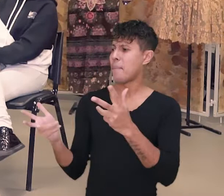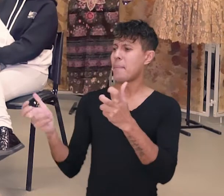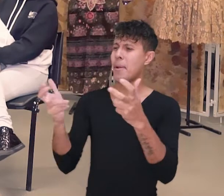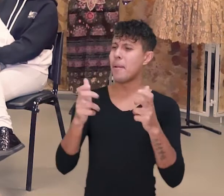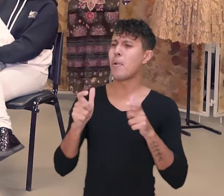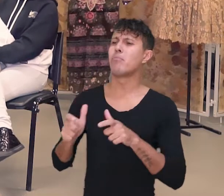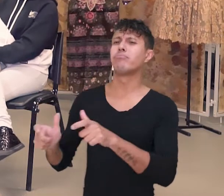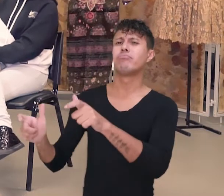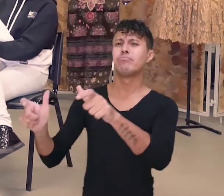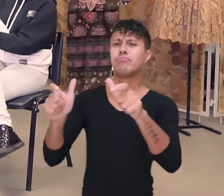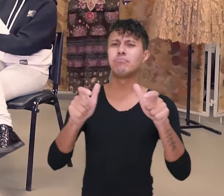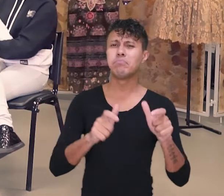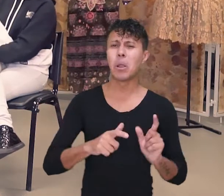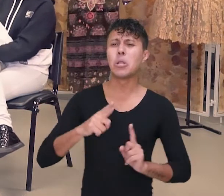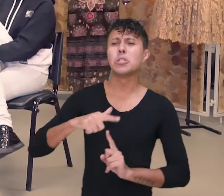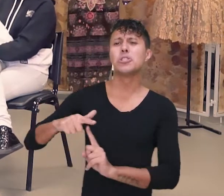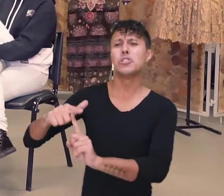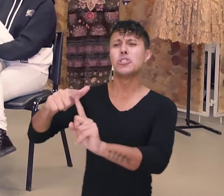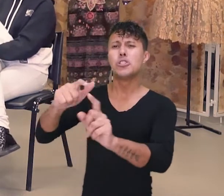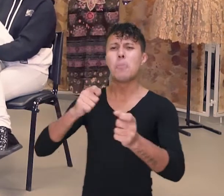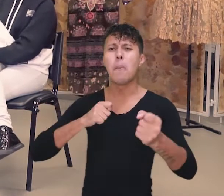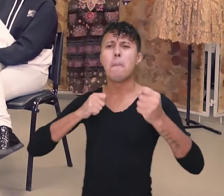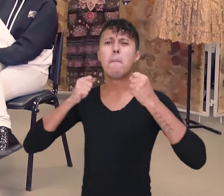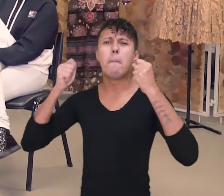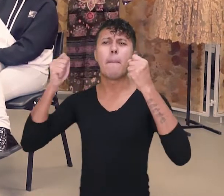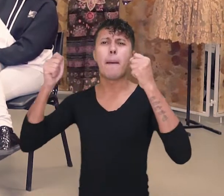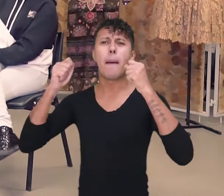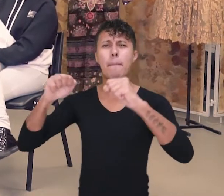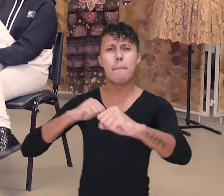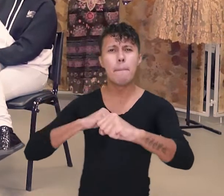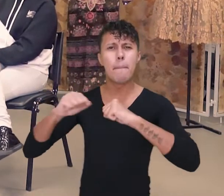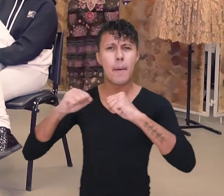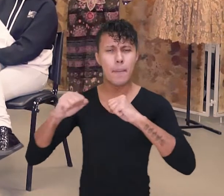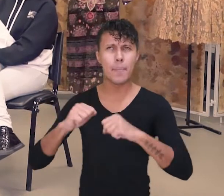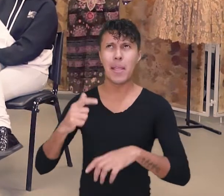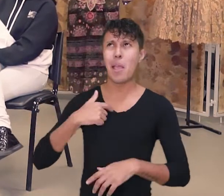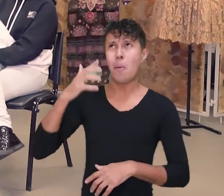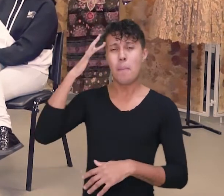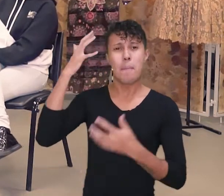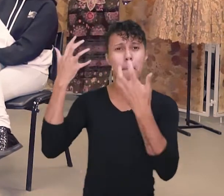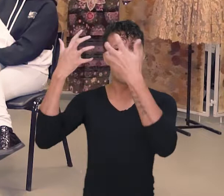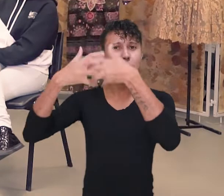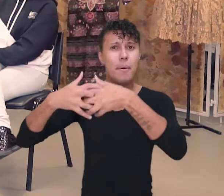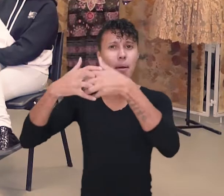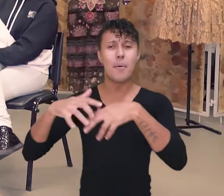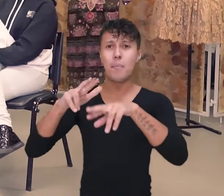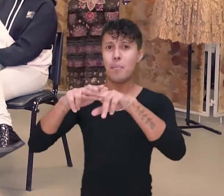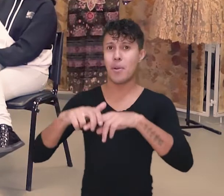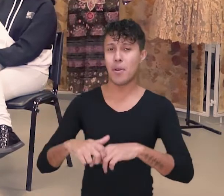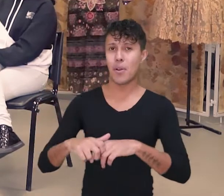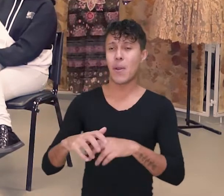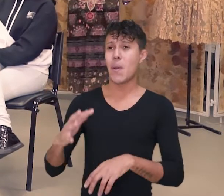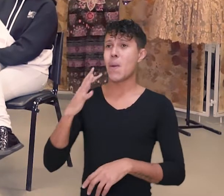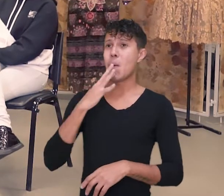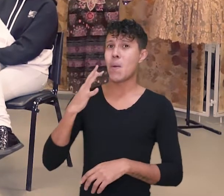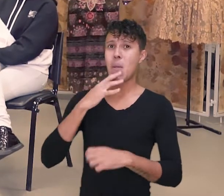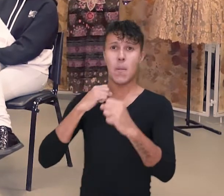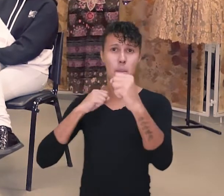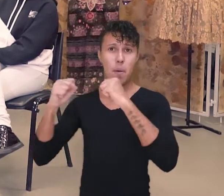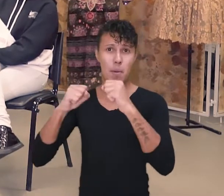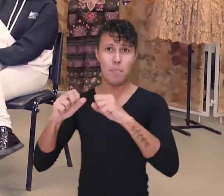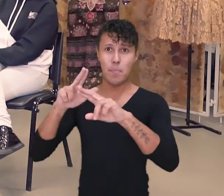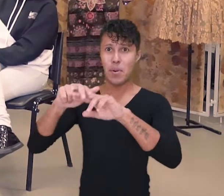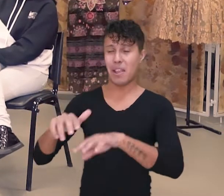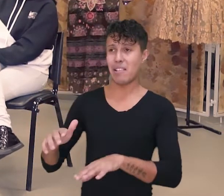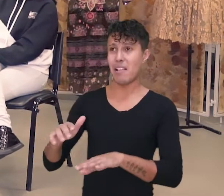vê assim em muitos lugares, muitos tipos de manifestos. E aí, assim, eu fico me perguntando porque os manifestos que eu conheço, eles sempre